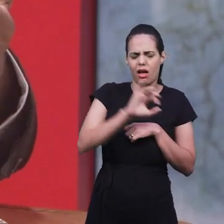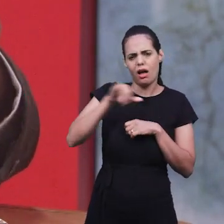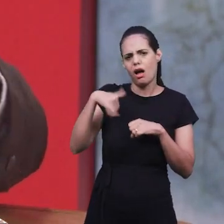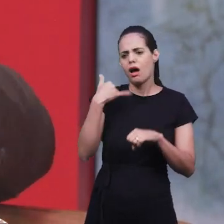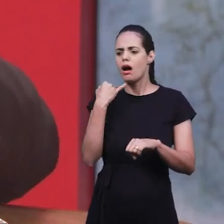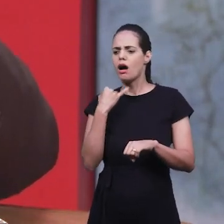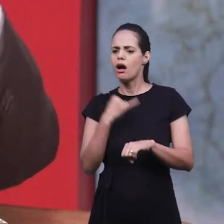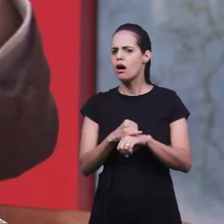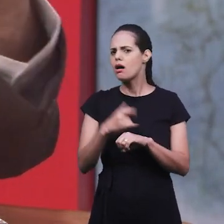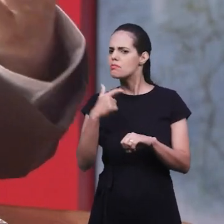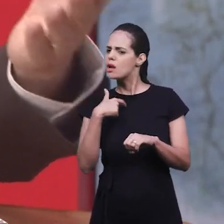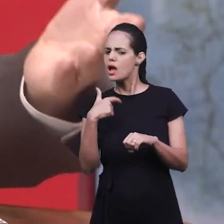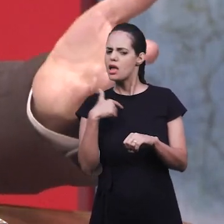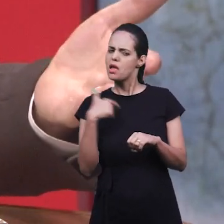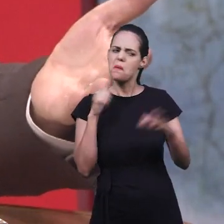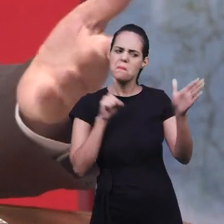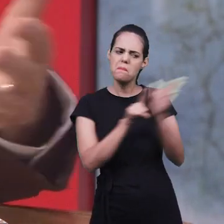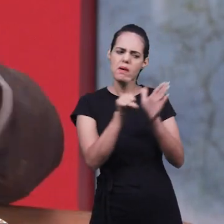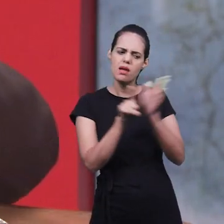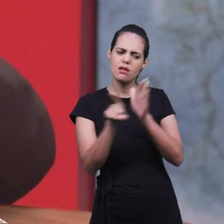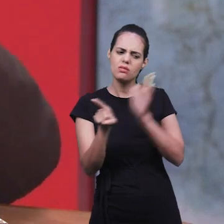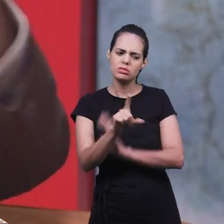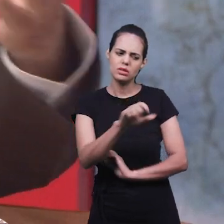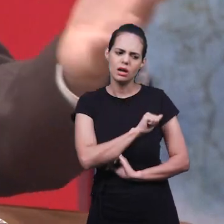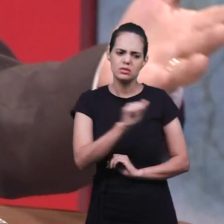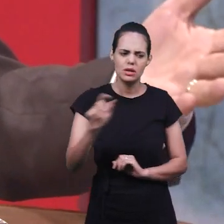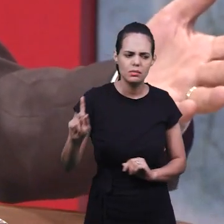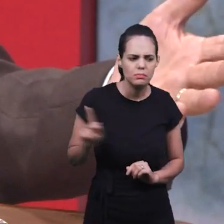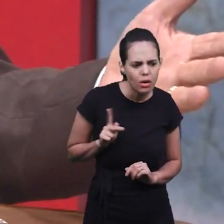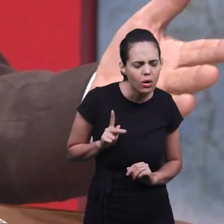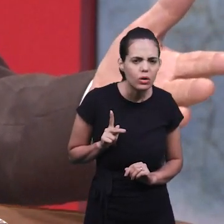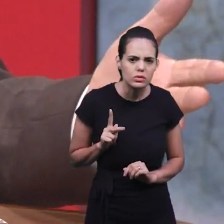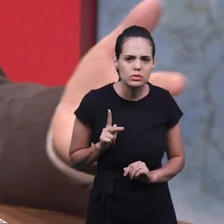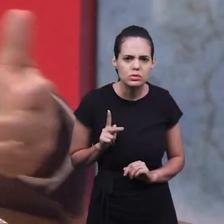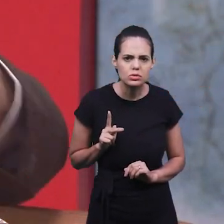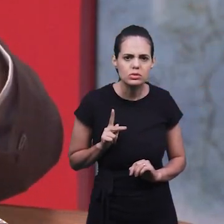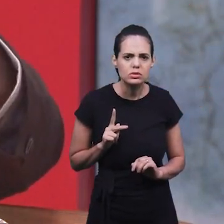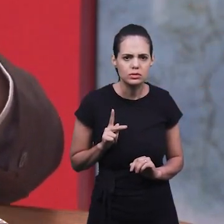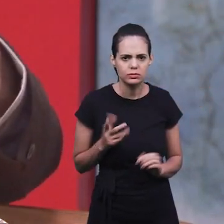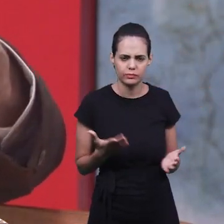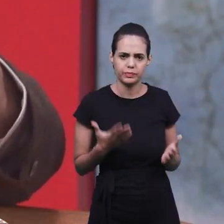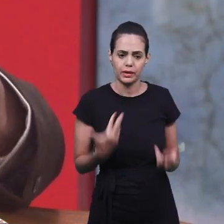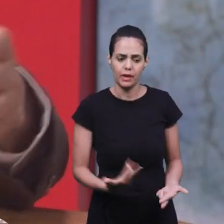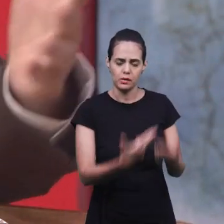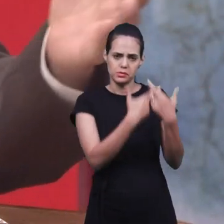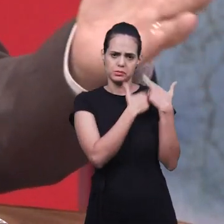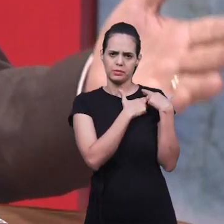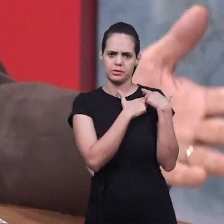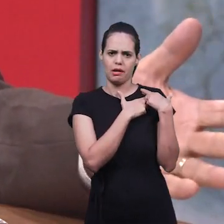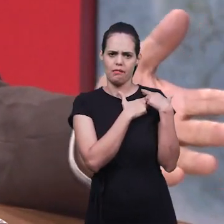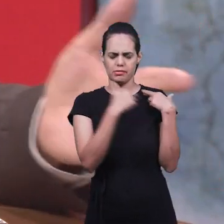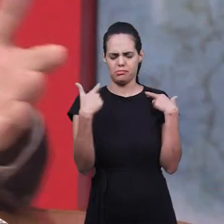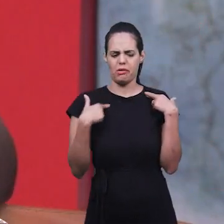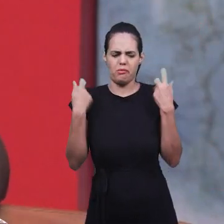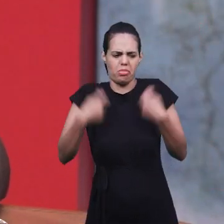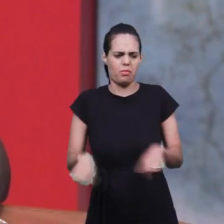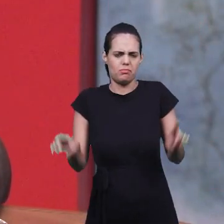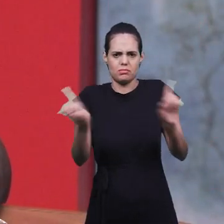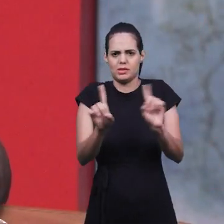como ele disse, não voltei a Jerusalém para me consultar com os apóstolos, que eram considerados as